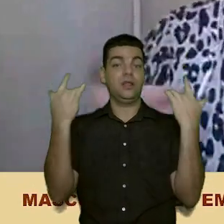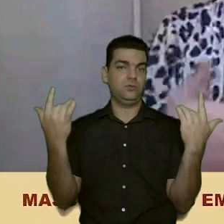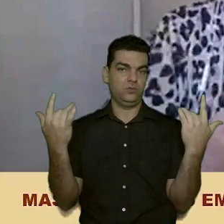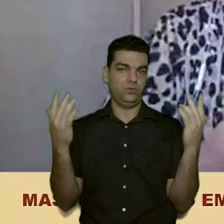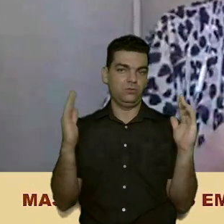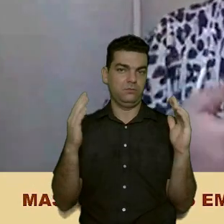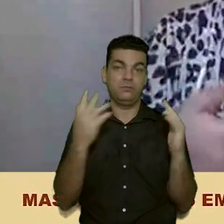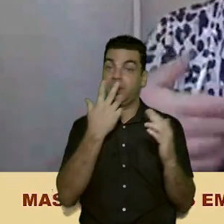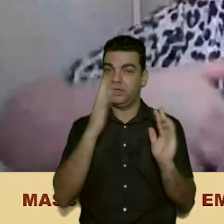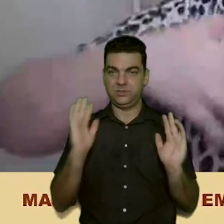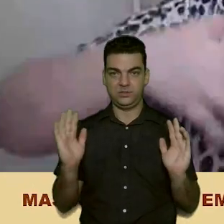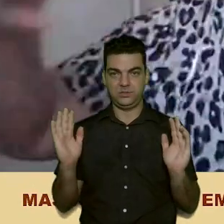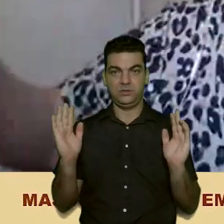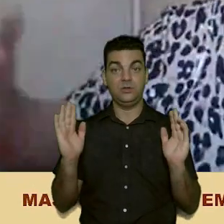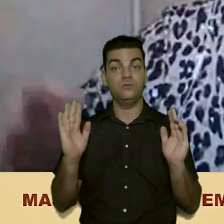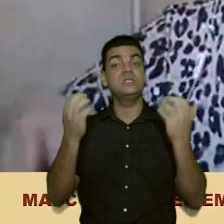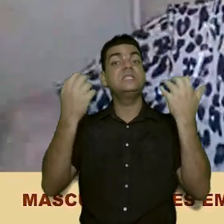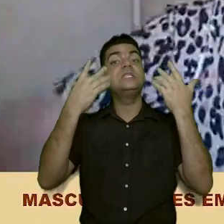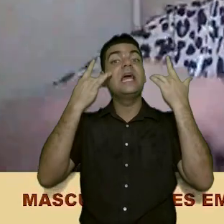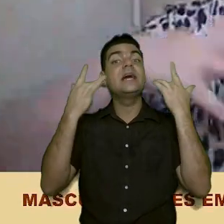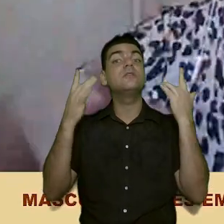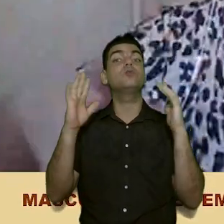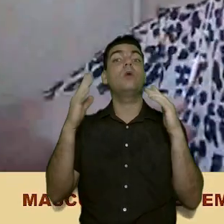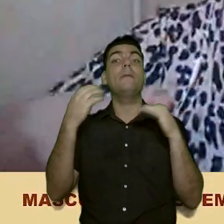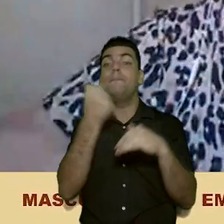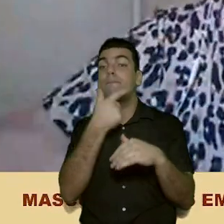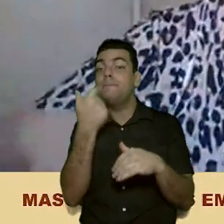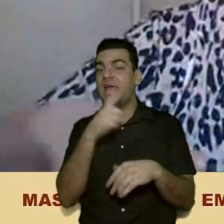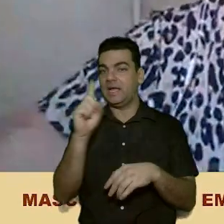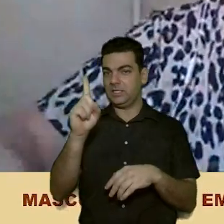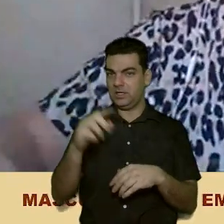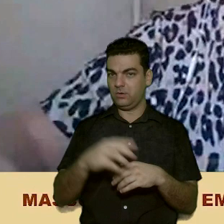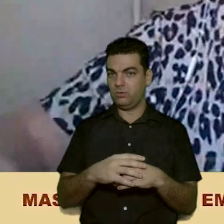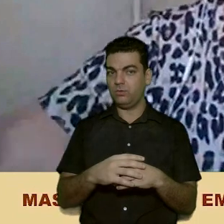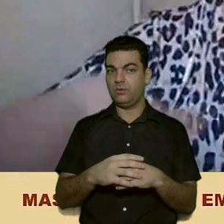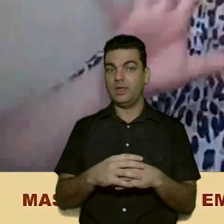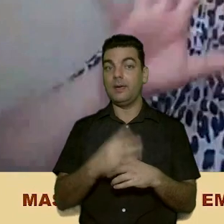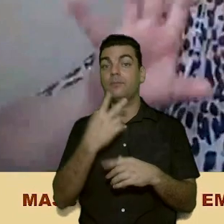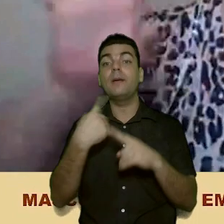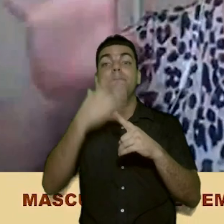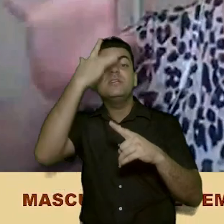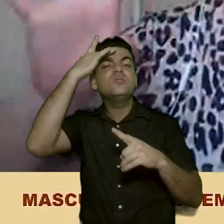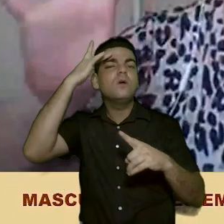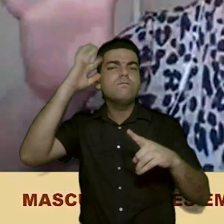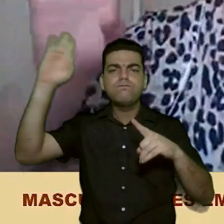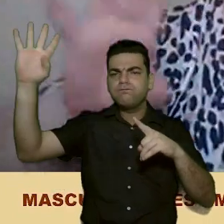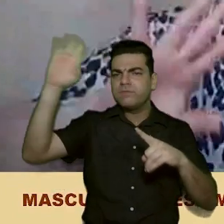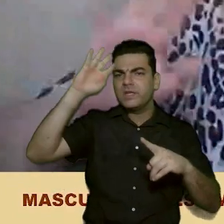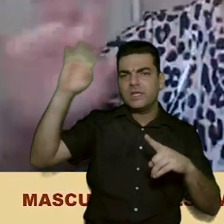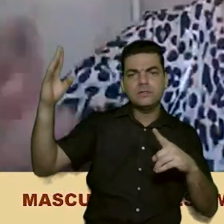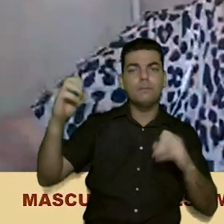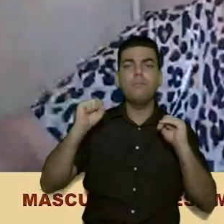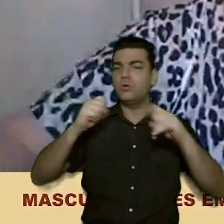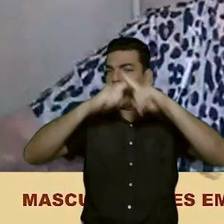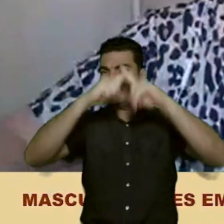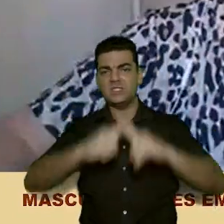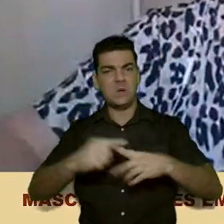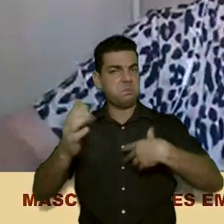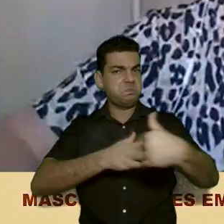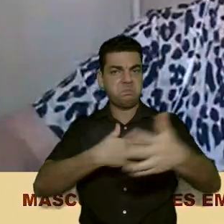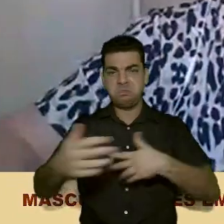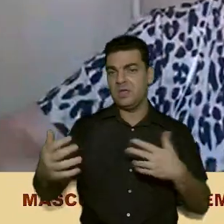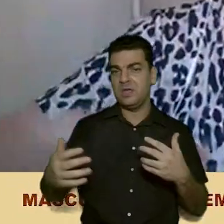extrajurídicas para defesa. É um grande teatro também de narrativas, né? O tribunal do júri. E eu estou falando teatro não sem nenhuma